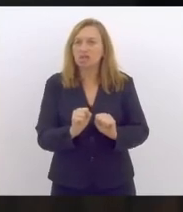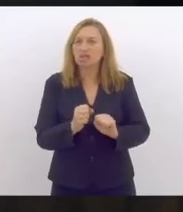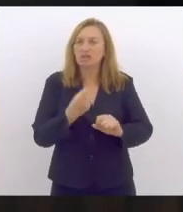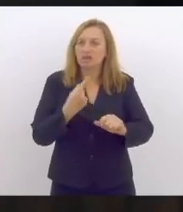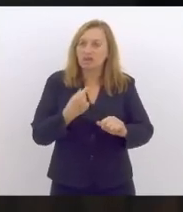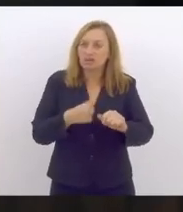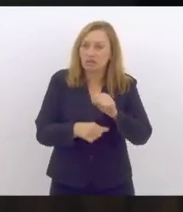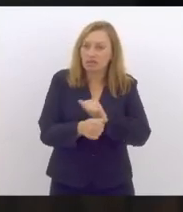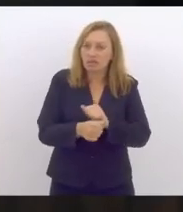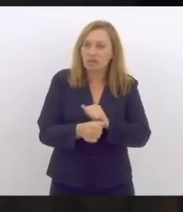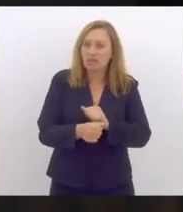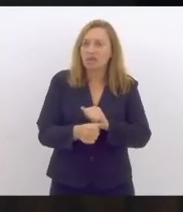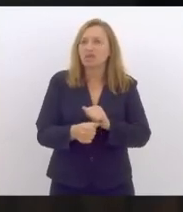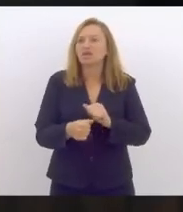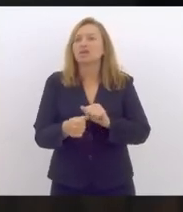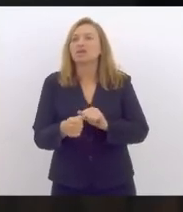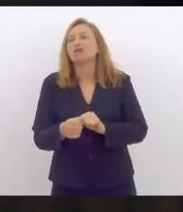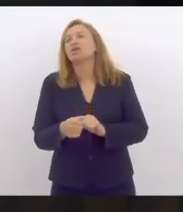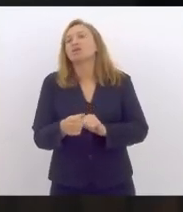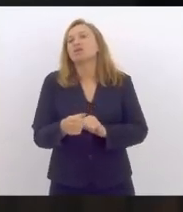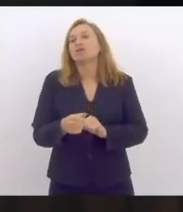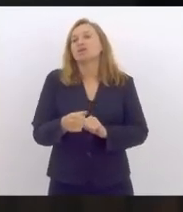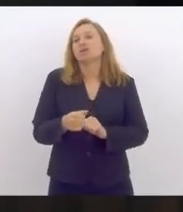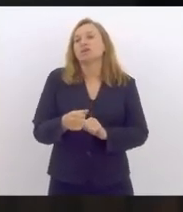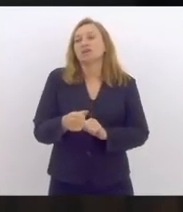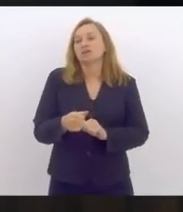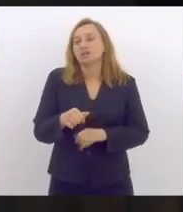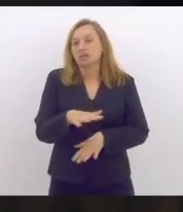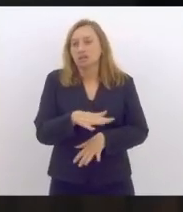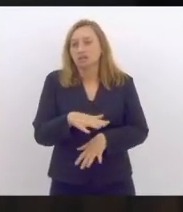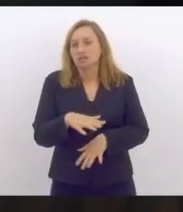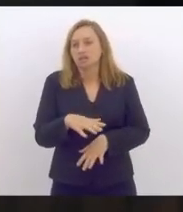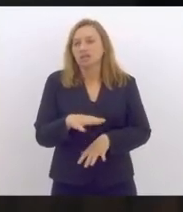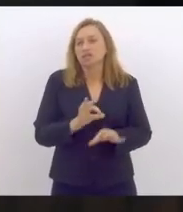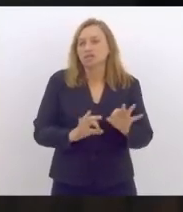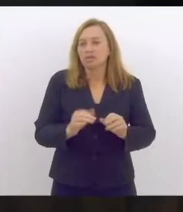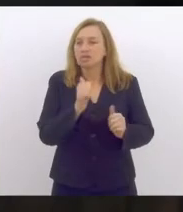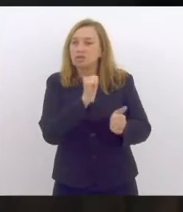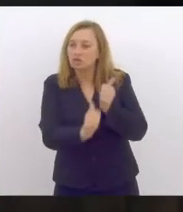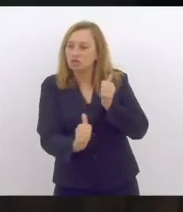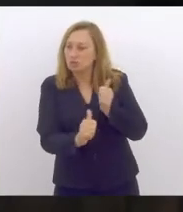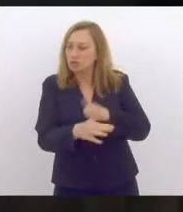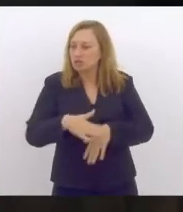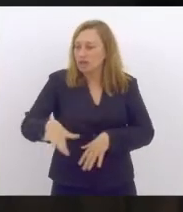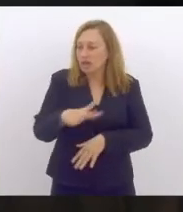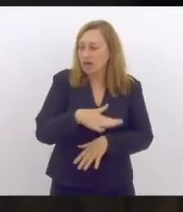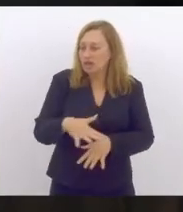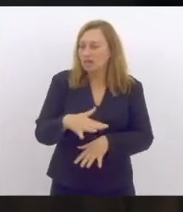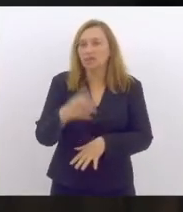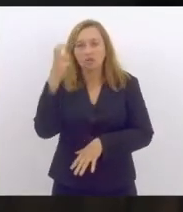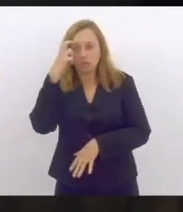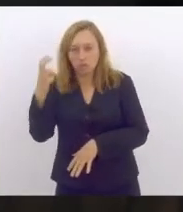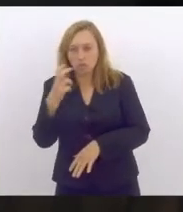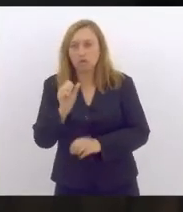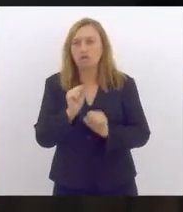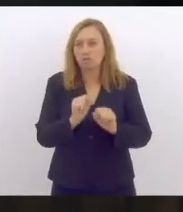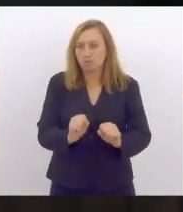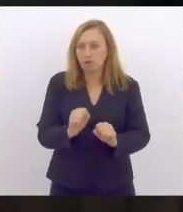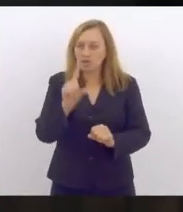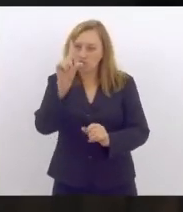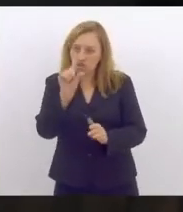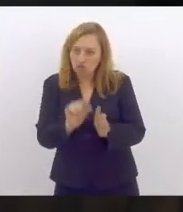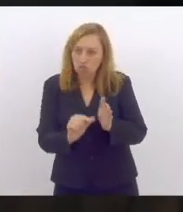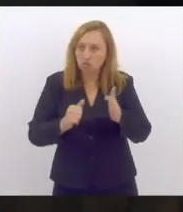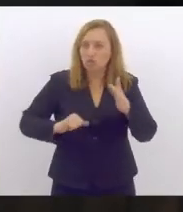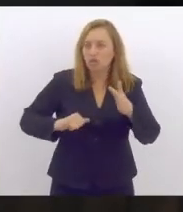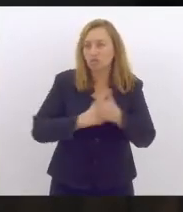financiar programa de esporte, na área da cultura, sempre pensando no entorno, no seu entorno, para que possa amenizar alguns